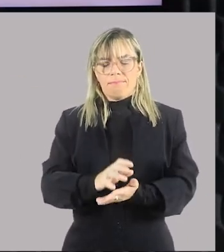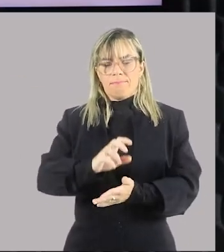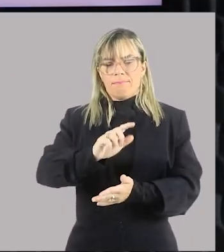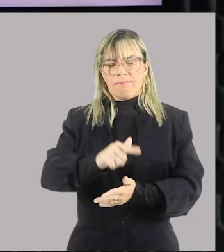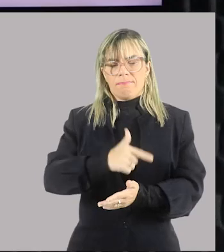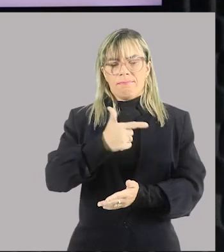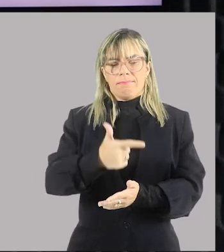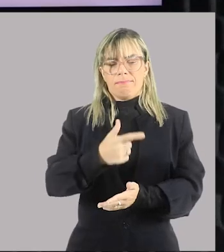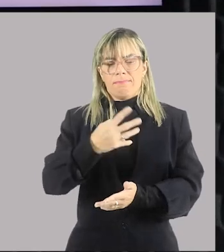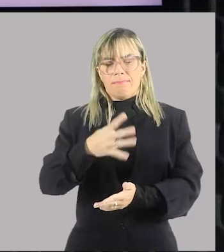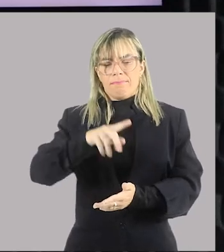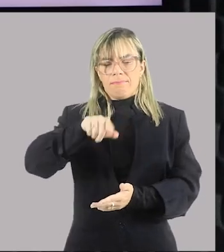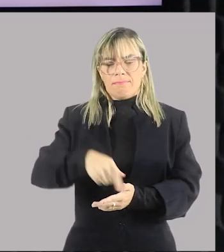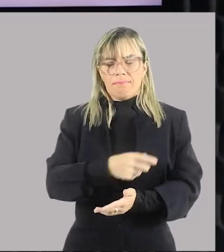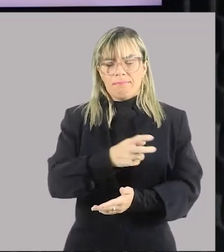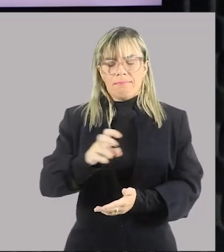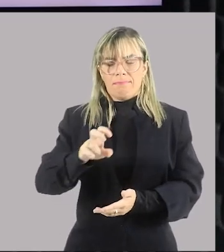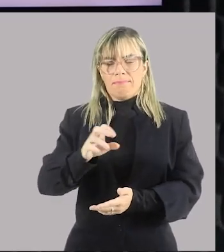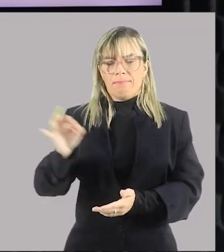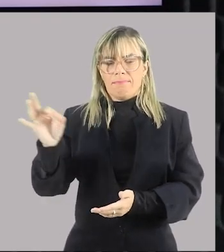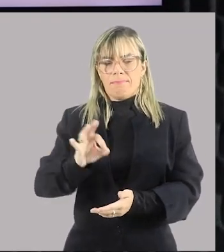24,5%, né? Isso daqui